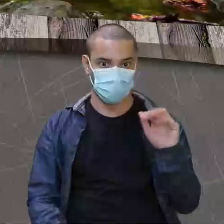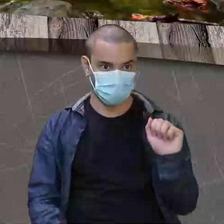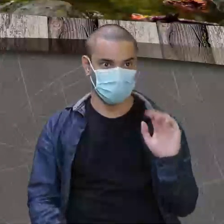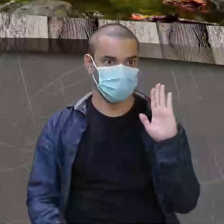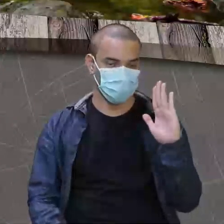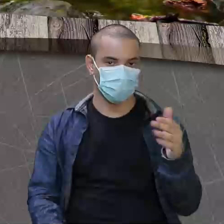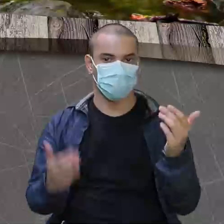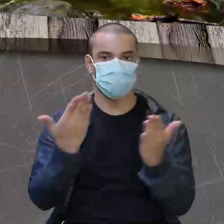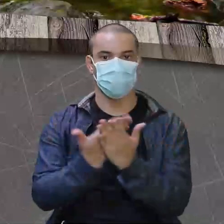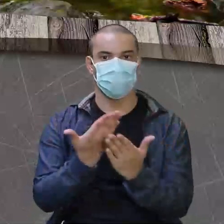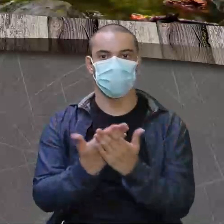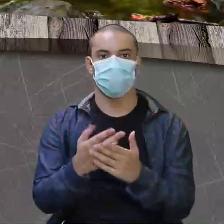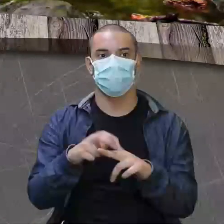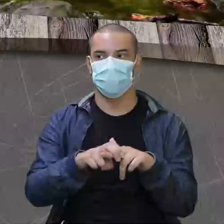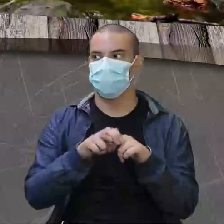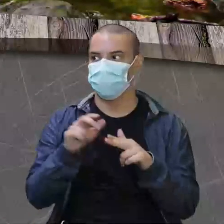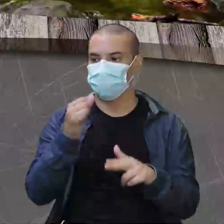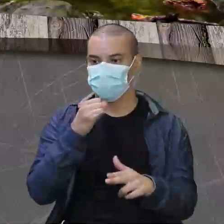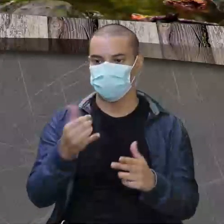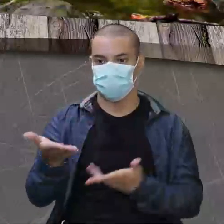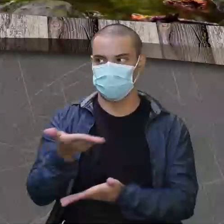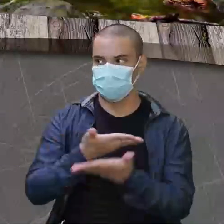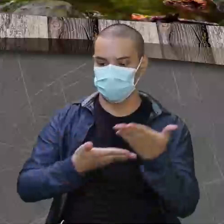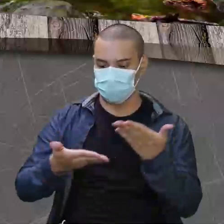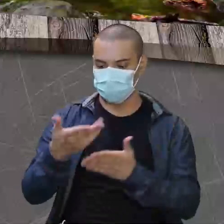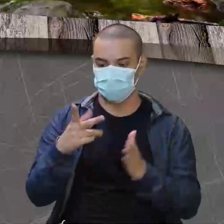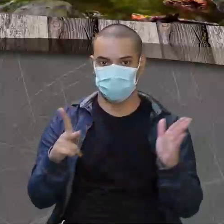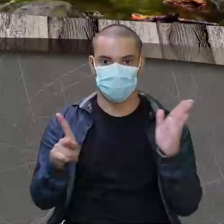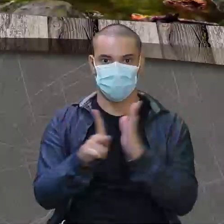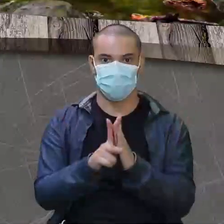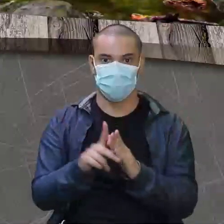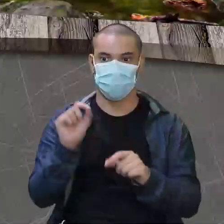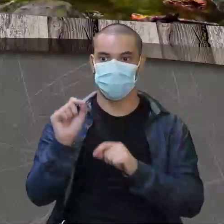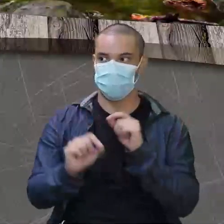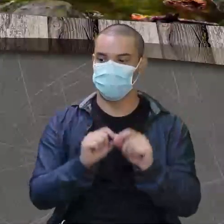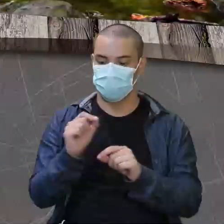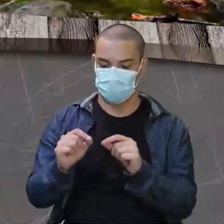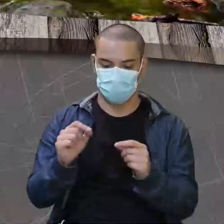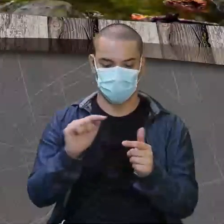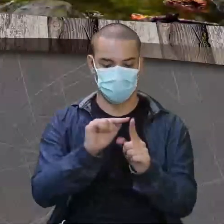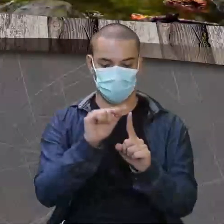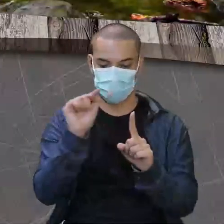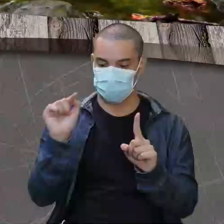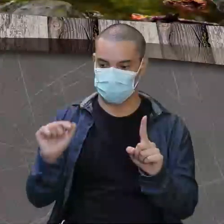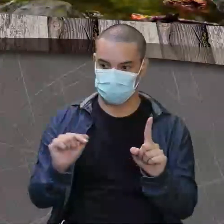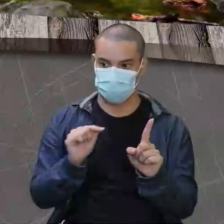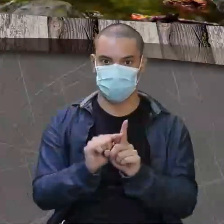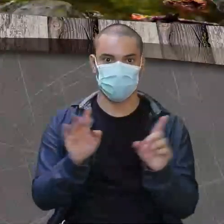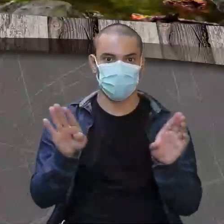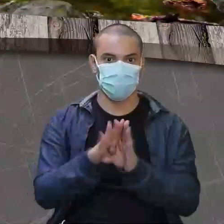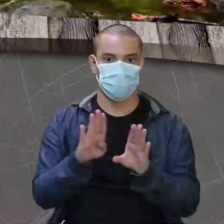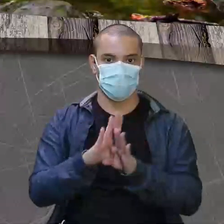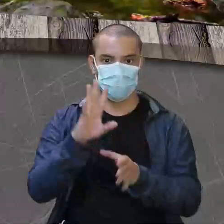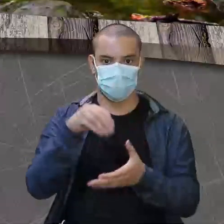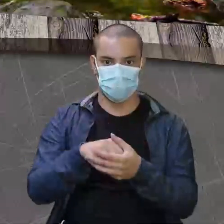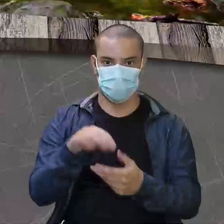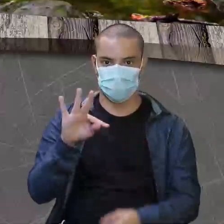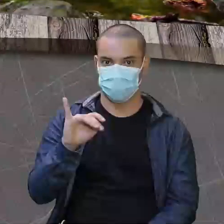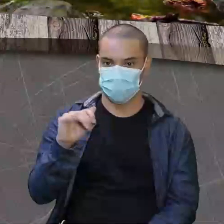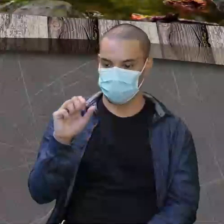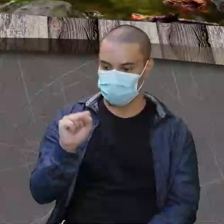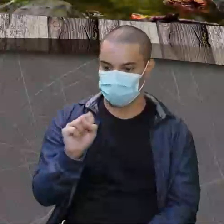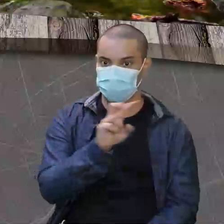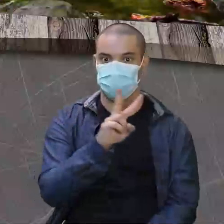esse fluxo de energia, ele vai percorrer tanto as cadeias quanto as teias e